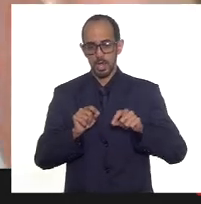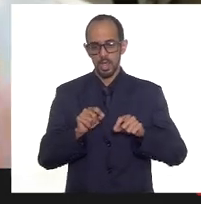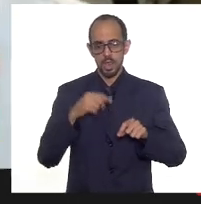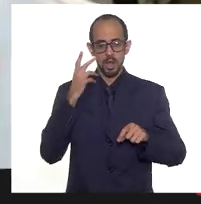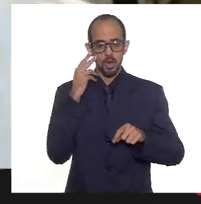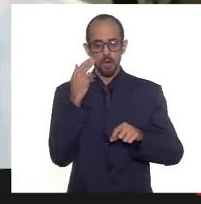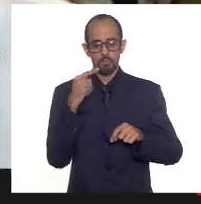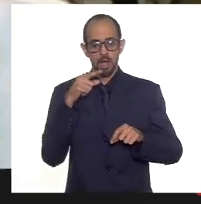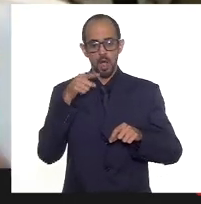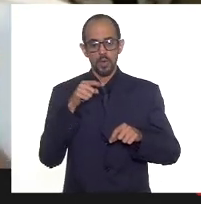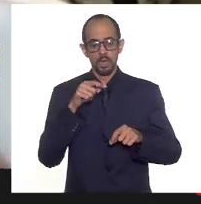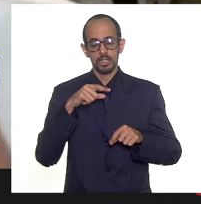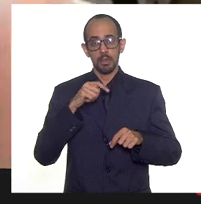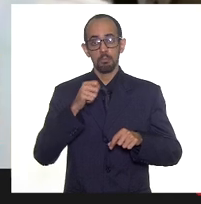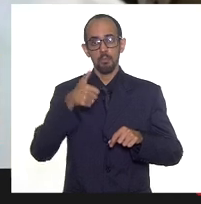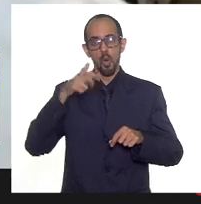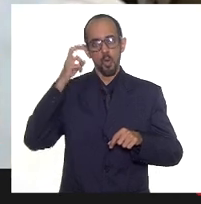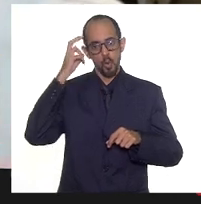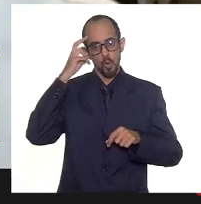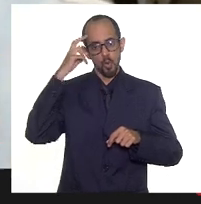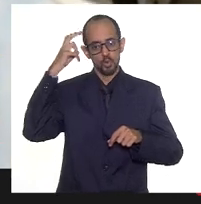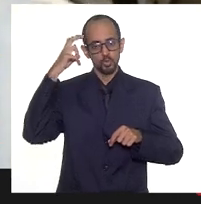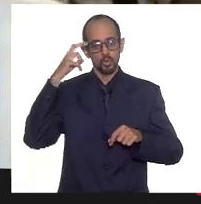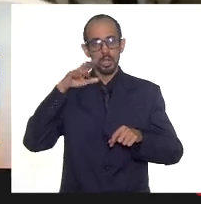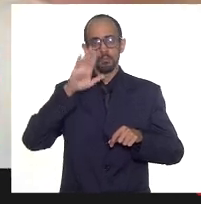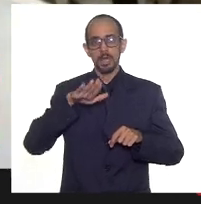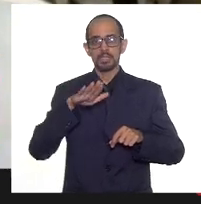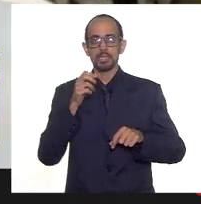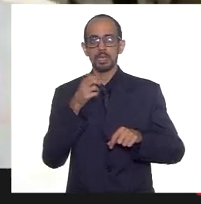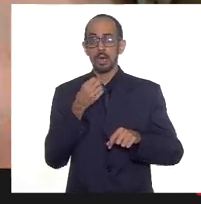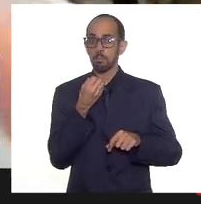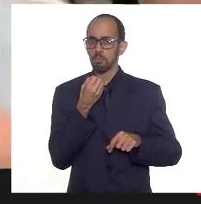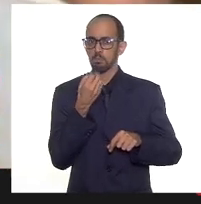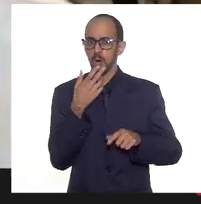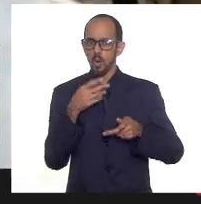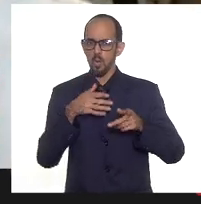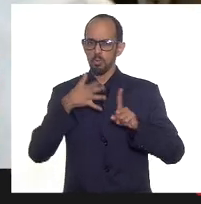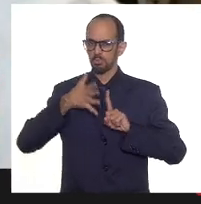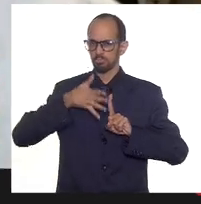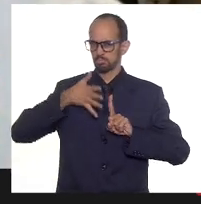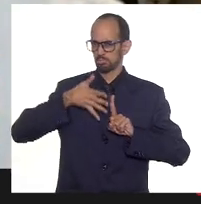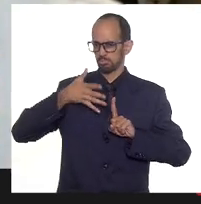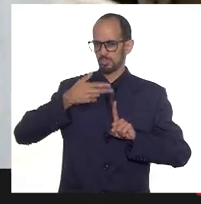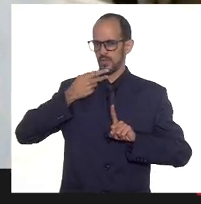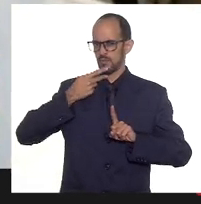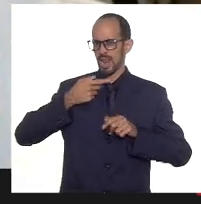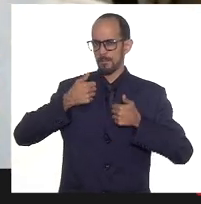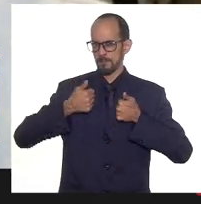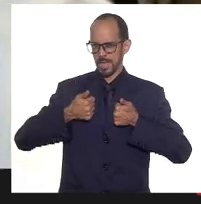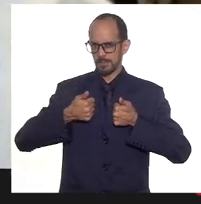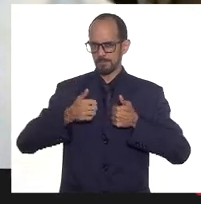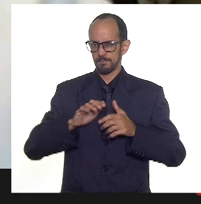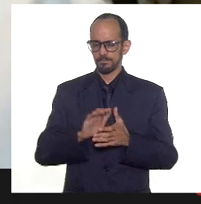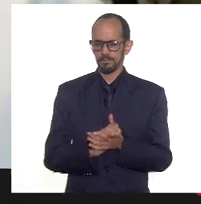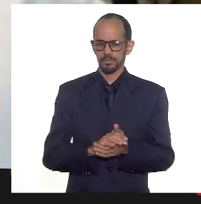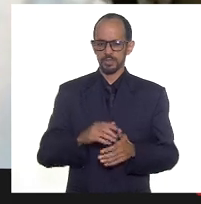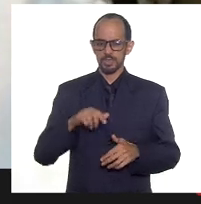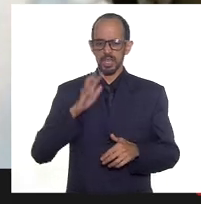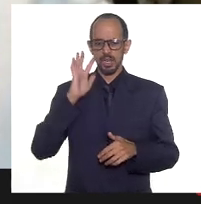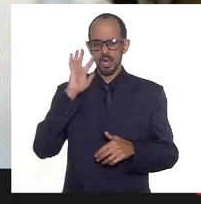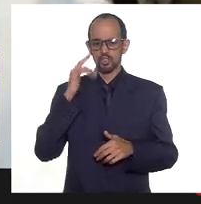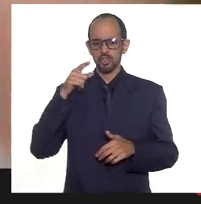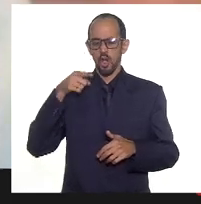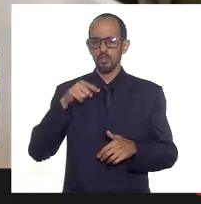muito pouca cultura, mas ele é muito bom de conversa. Ele discursa bem, ele fala bem, e ele se resolve se